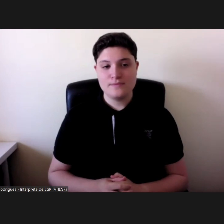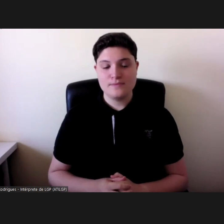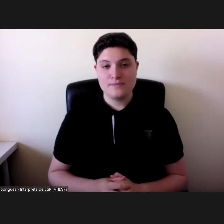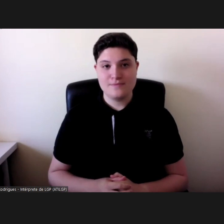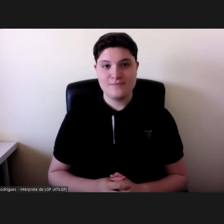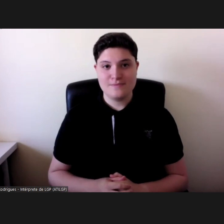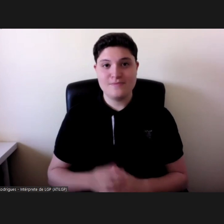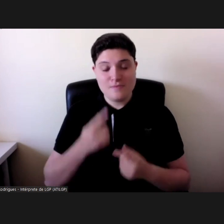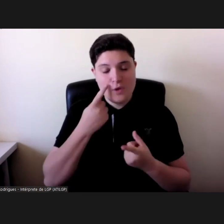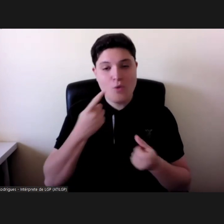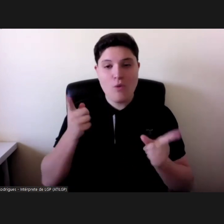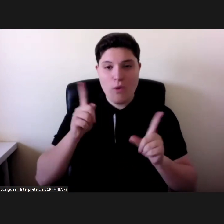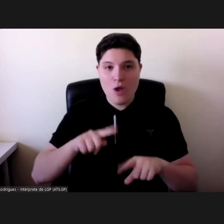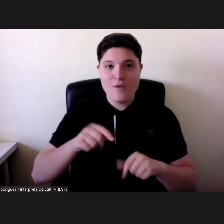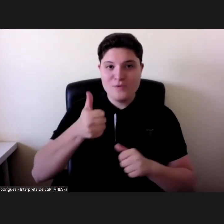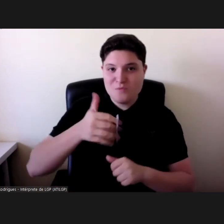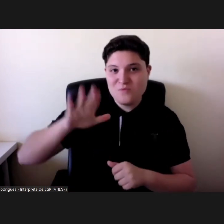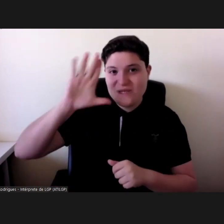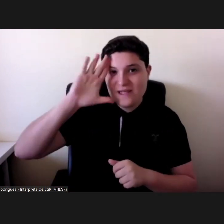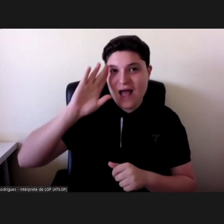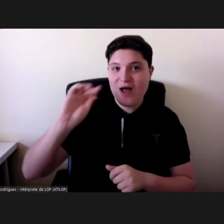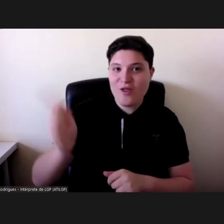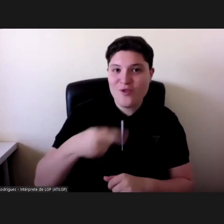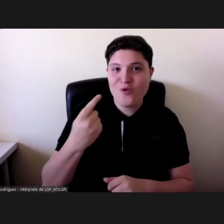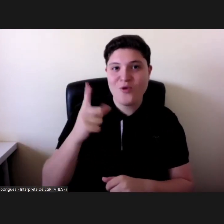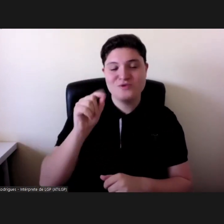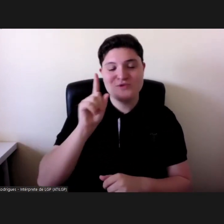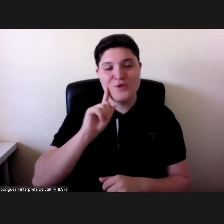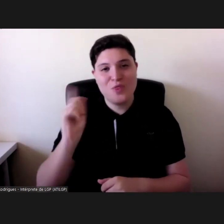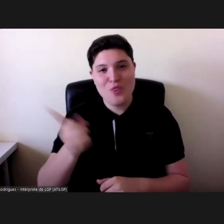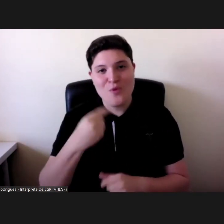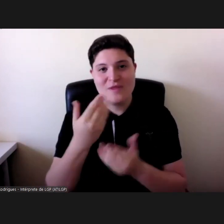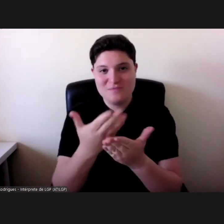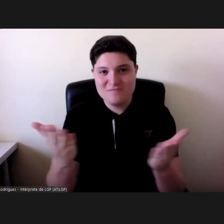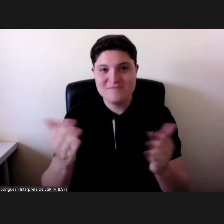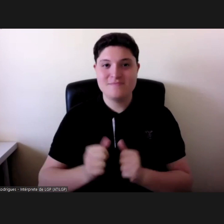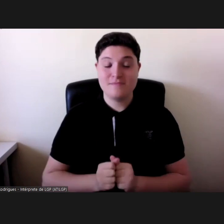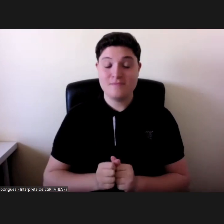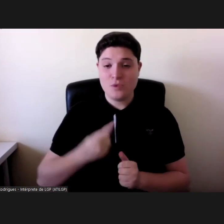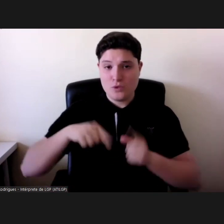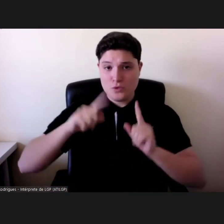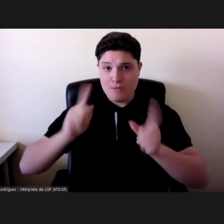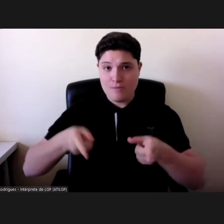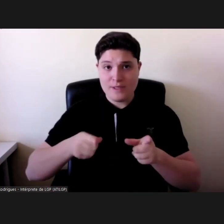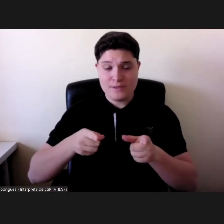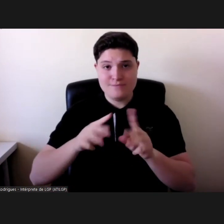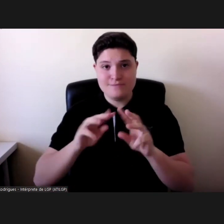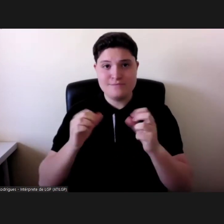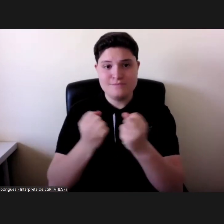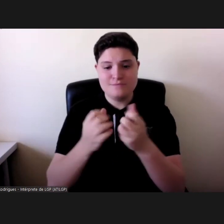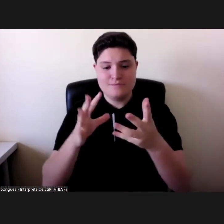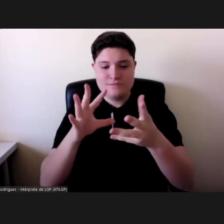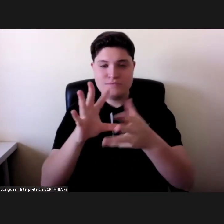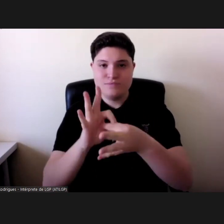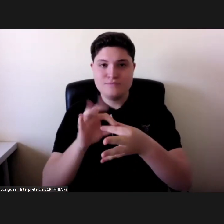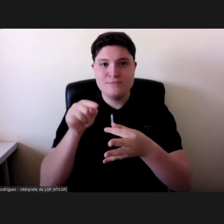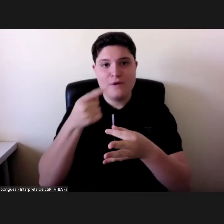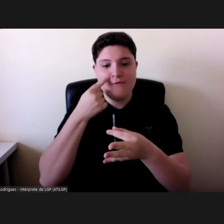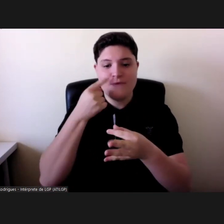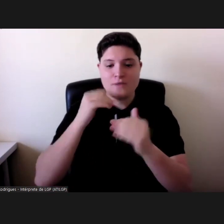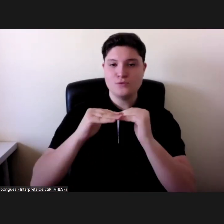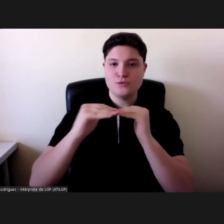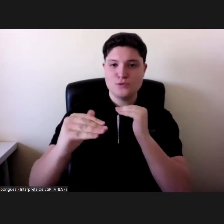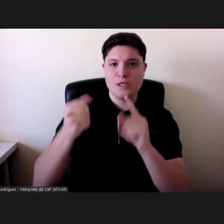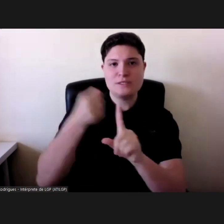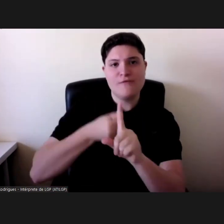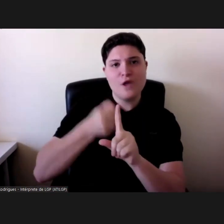Mais uma vez, boa tarde a todos e a todas. Damos início ao webinar Os Desafios Renovados em Sustentabilidade. Discutir